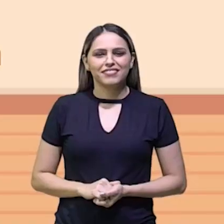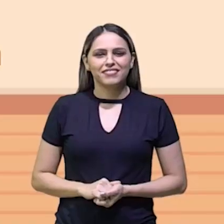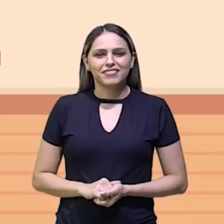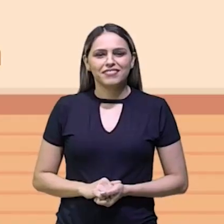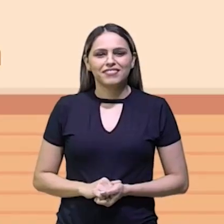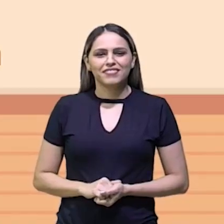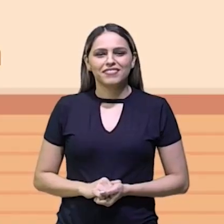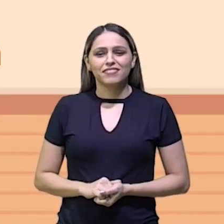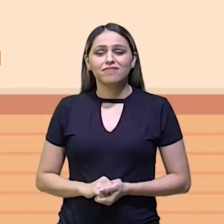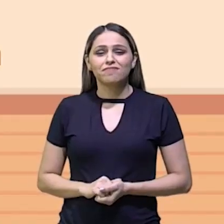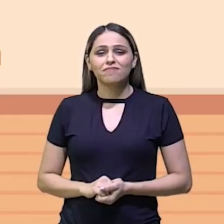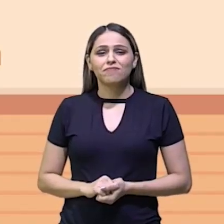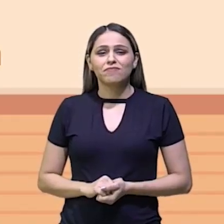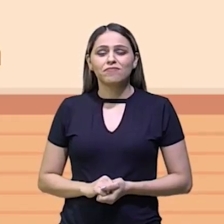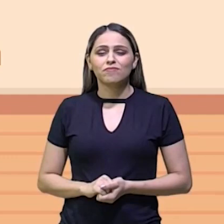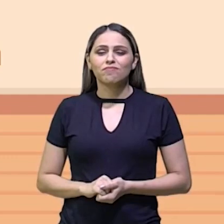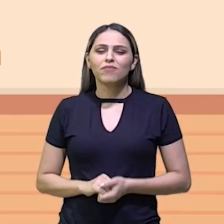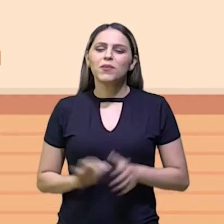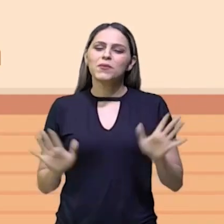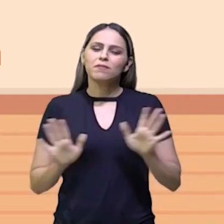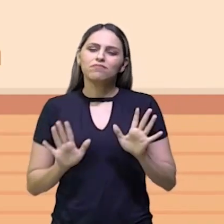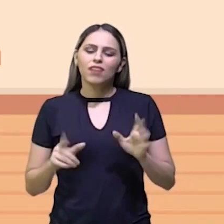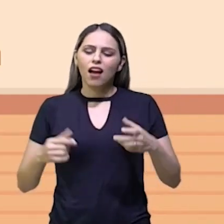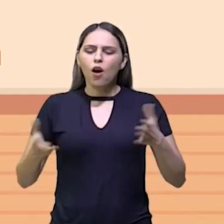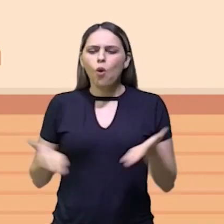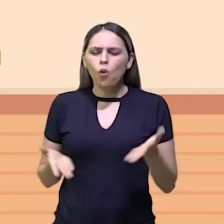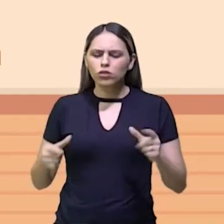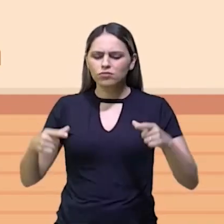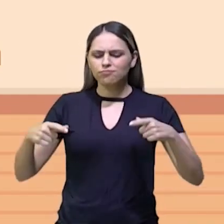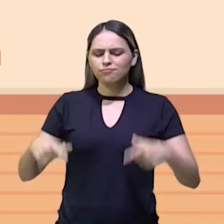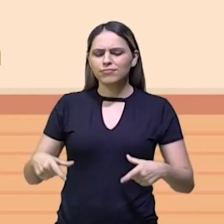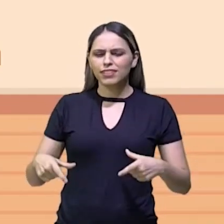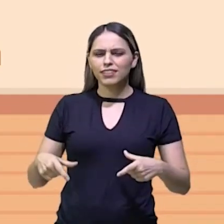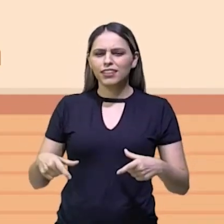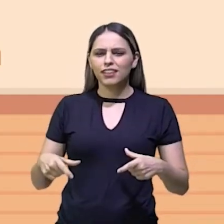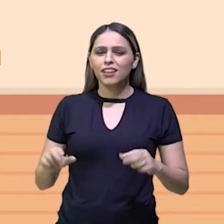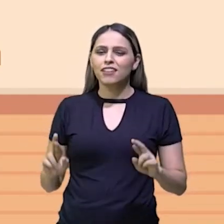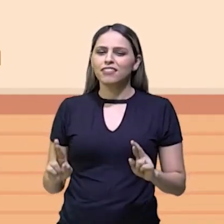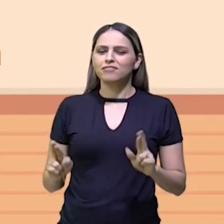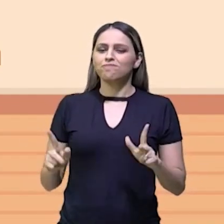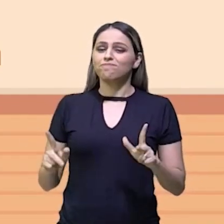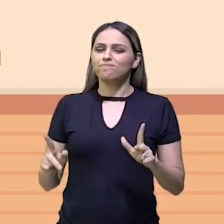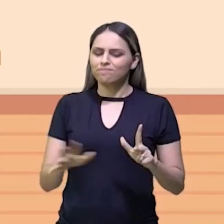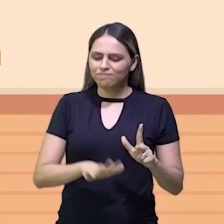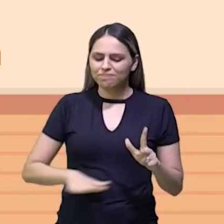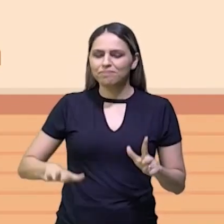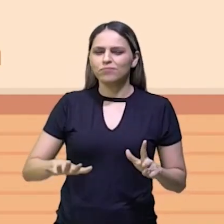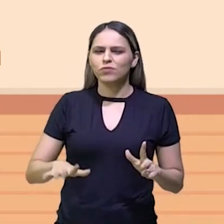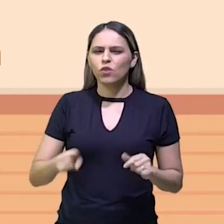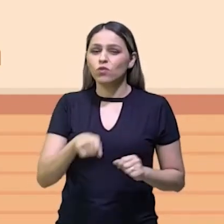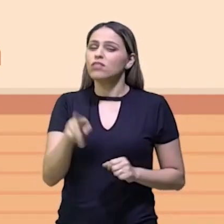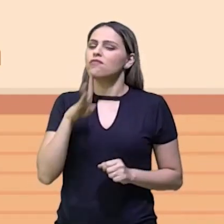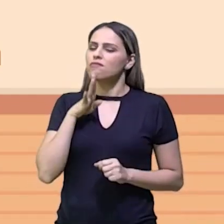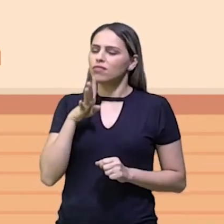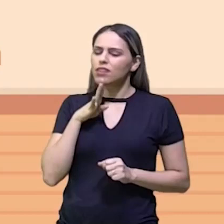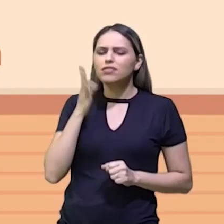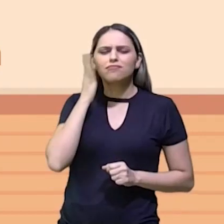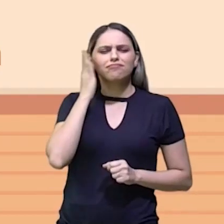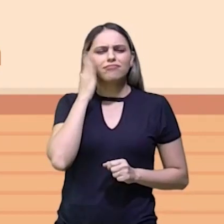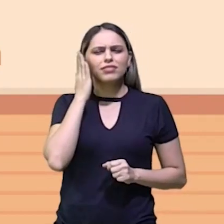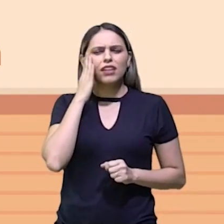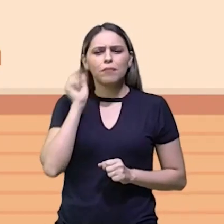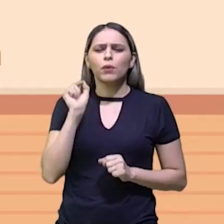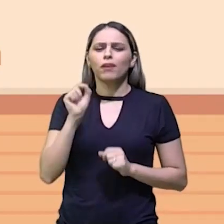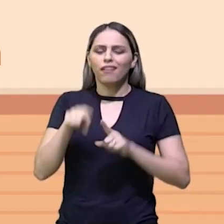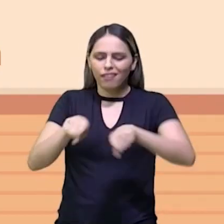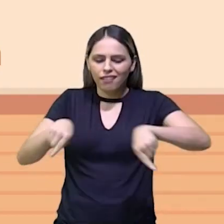Olá, crianças! Hoje nós estamos nesse cenário muito diferente. Qual é esse cenário? Vocês conhecem bem, não é mesmo? É a